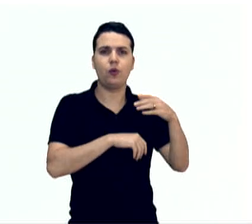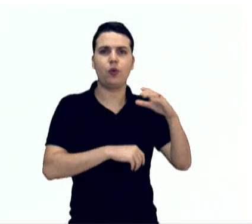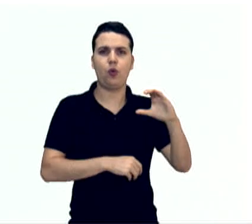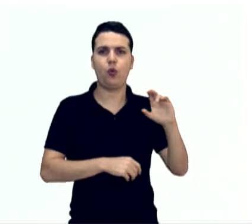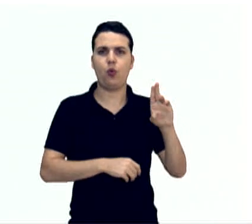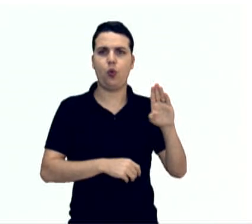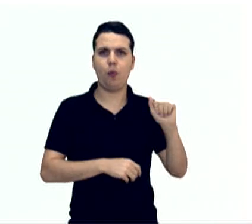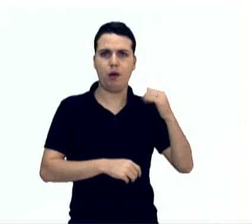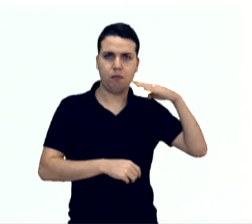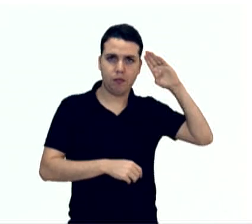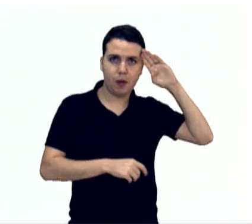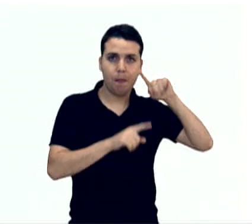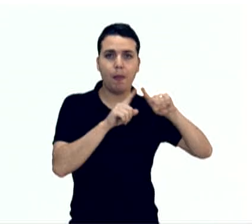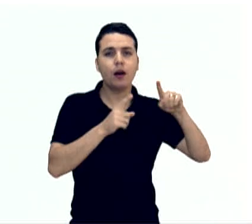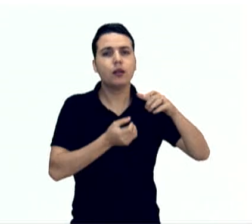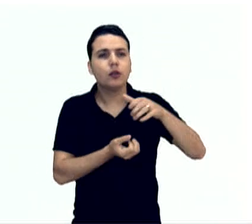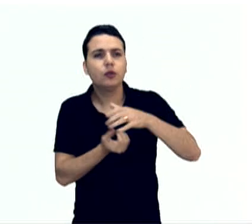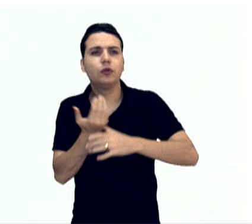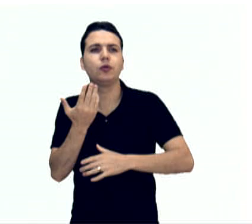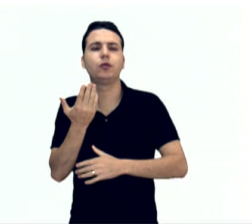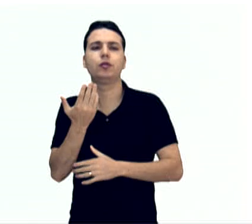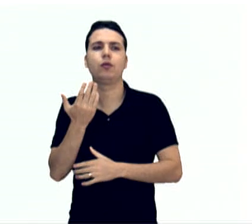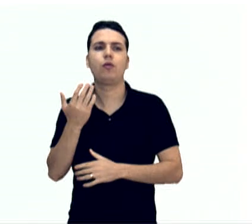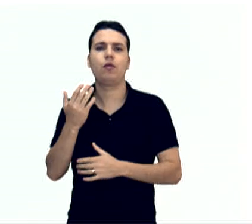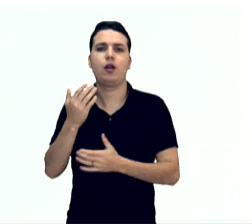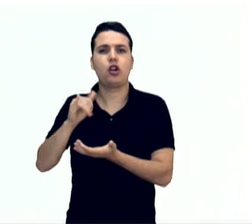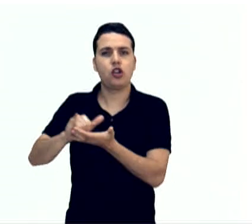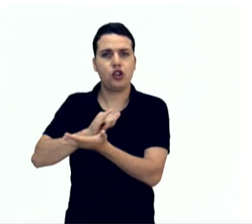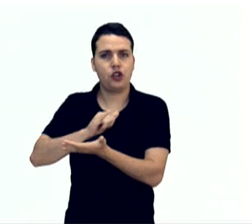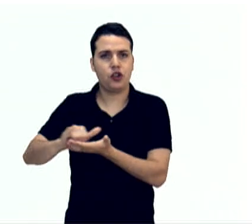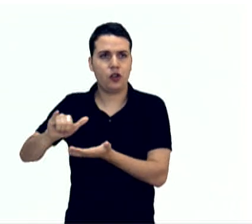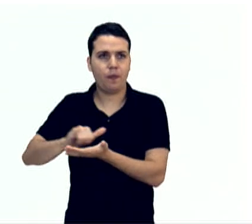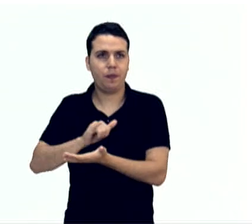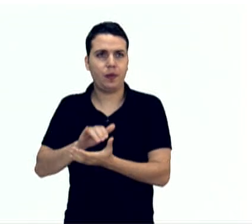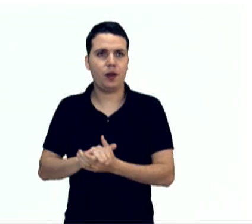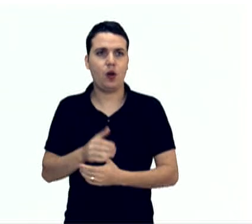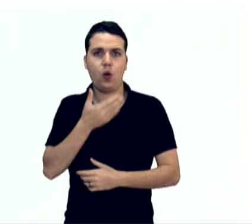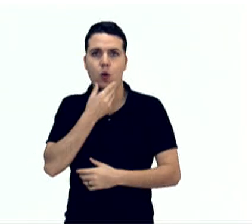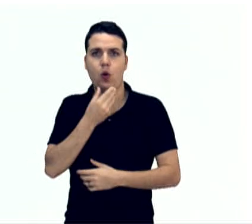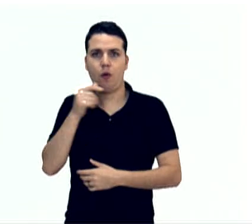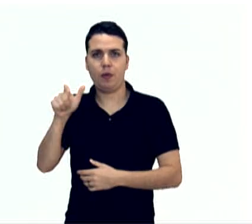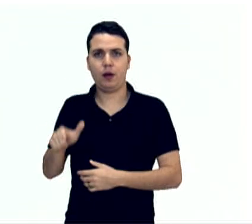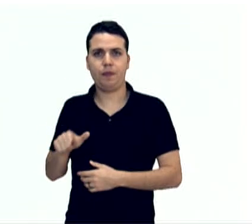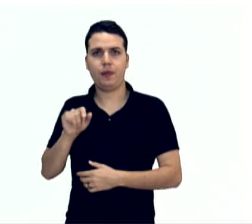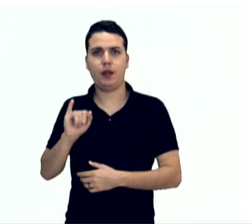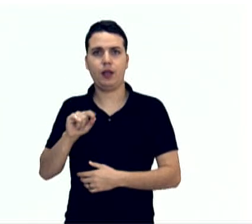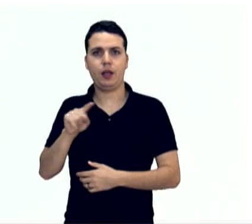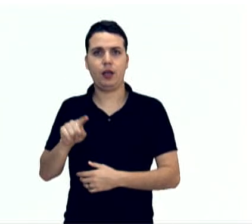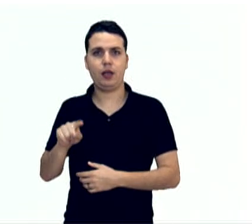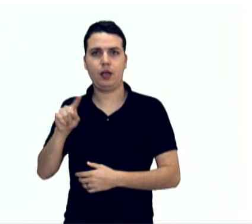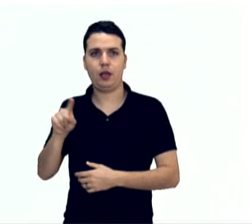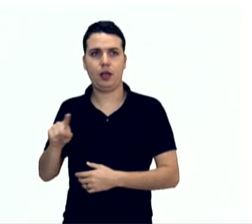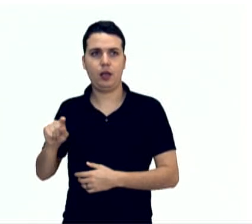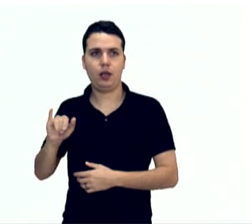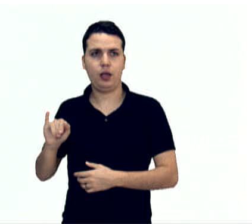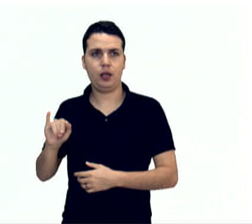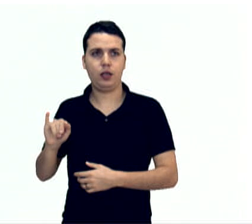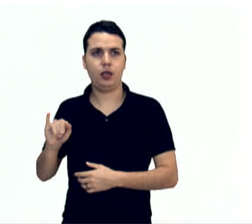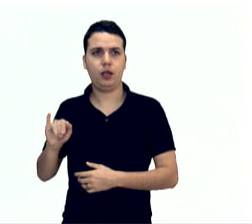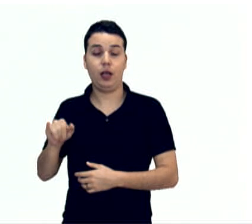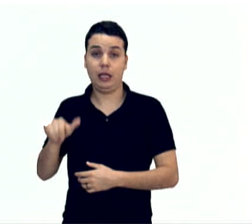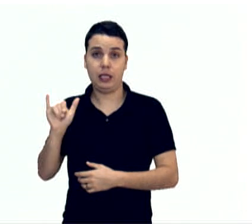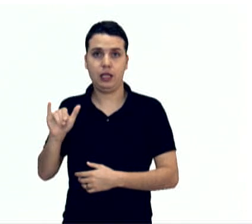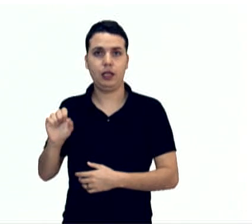60. Foi o músico porto-riquenho Easy Sanabria quem teve a ideia de